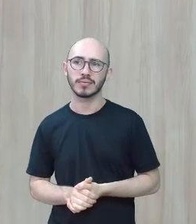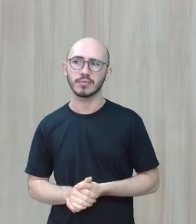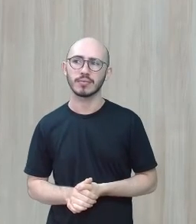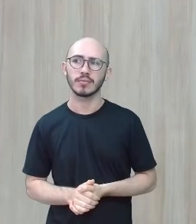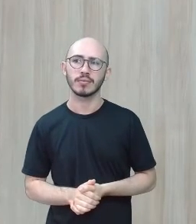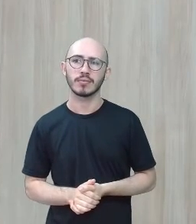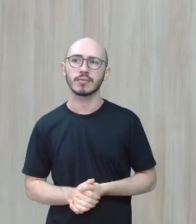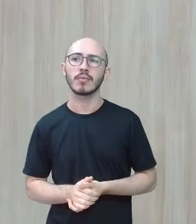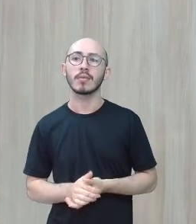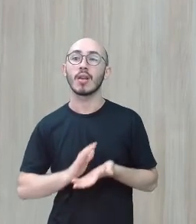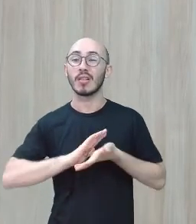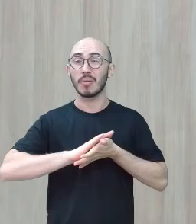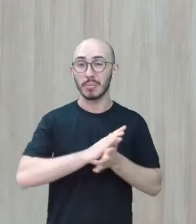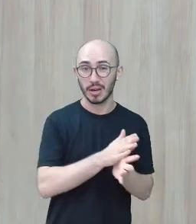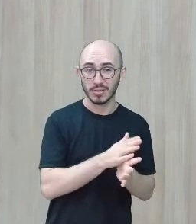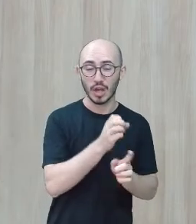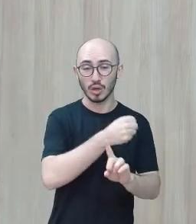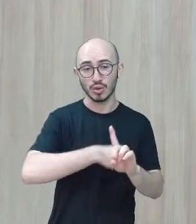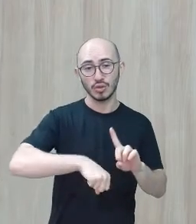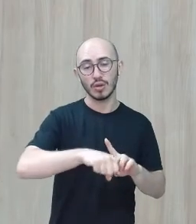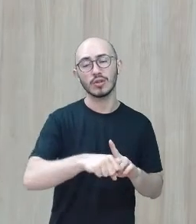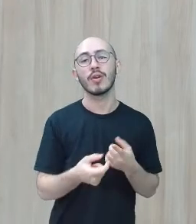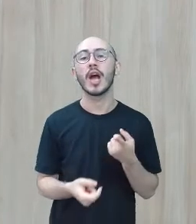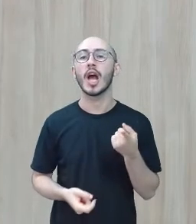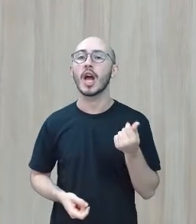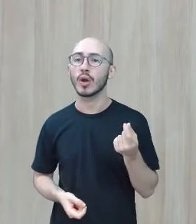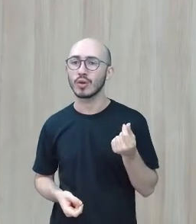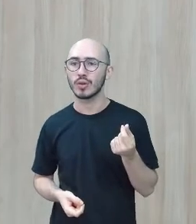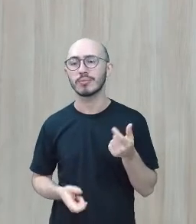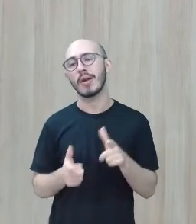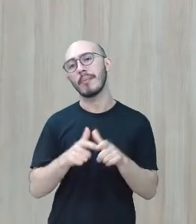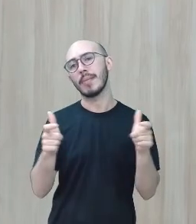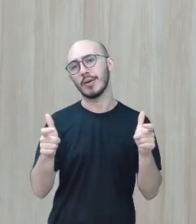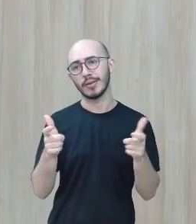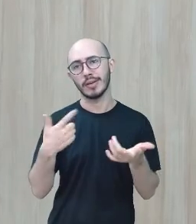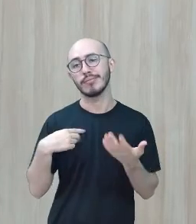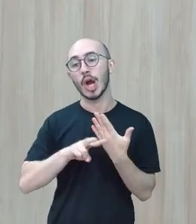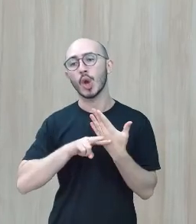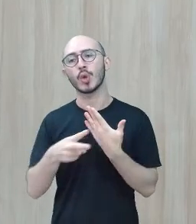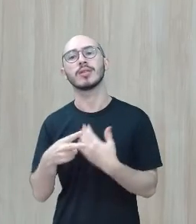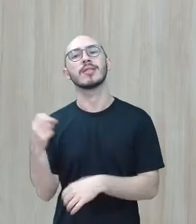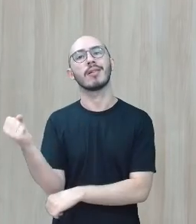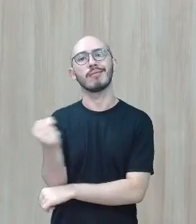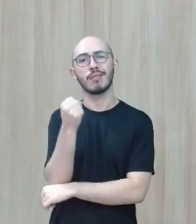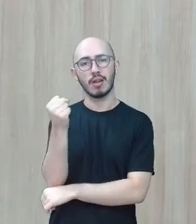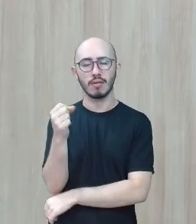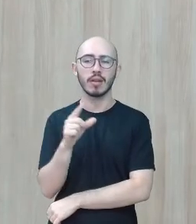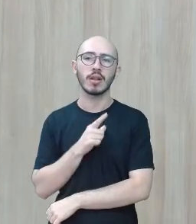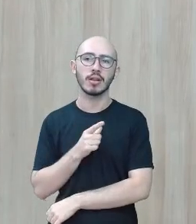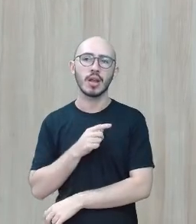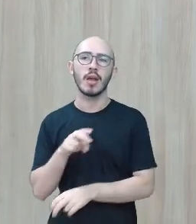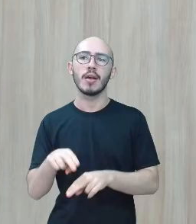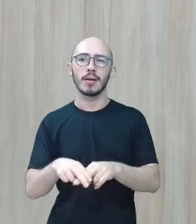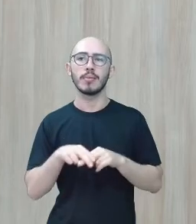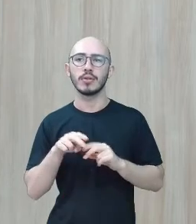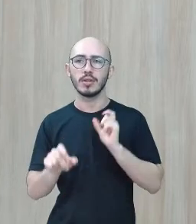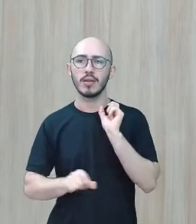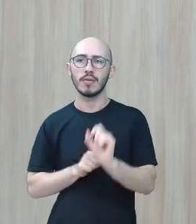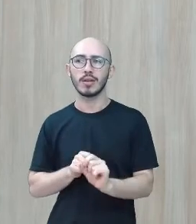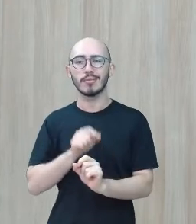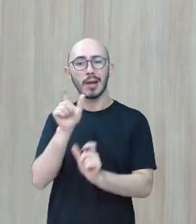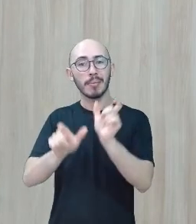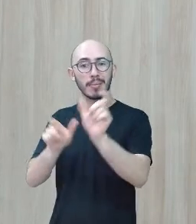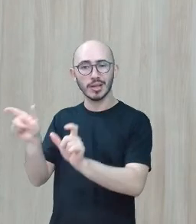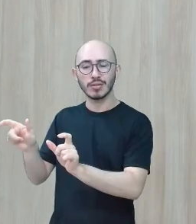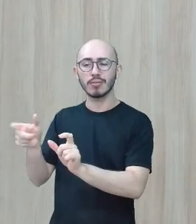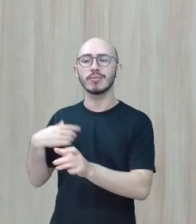preconceito socioeconômico, que talvez seja o mais comum e com as consequências mais graves. Por quê? Isso se deve ao fato de membros das classes